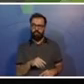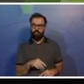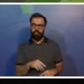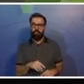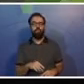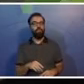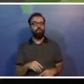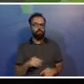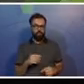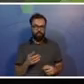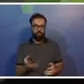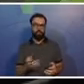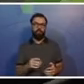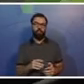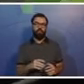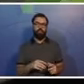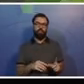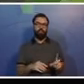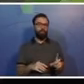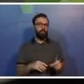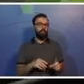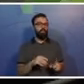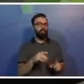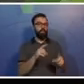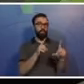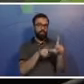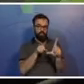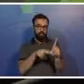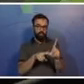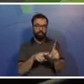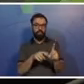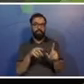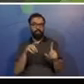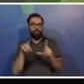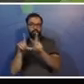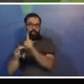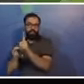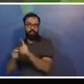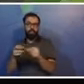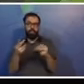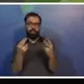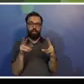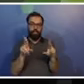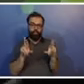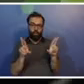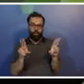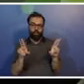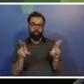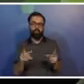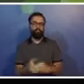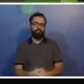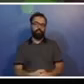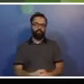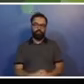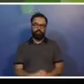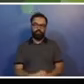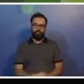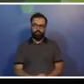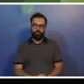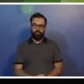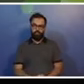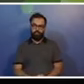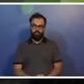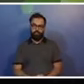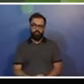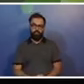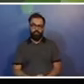termos algébricos que a parte literal é a mesma coisa. E, professor, você complicou mais ainda?